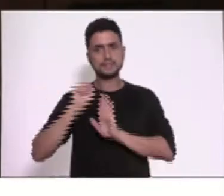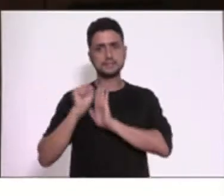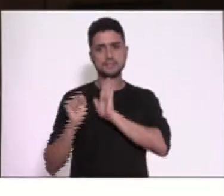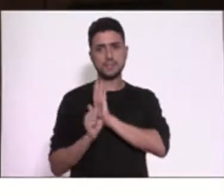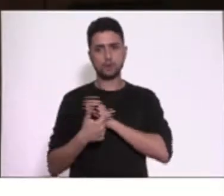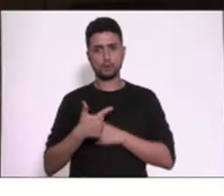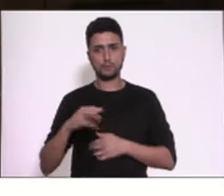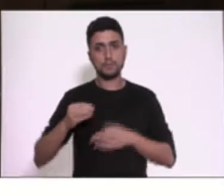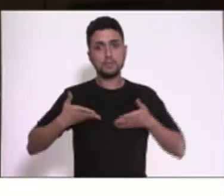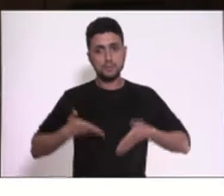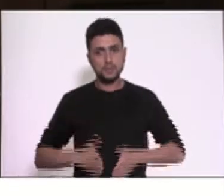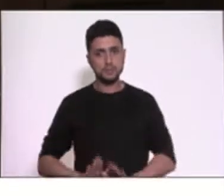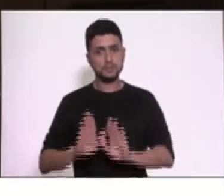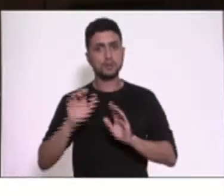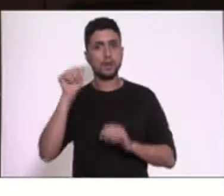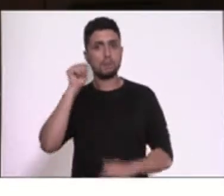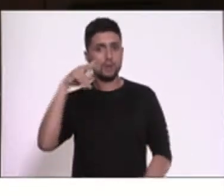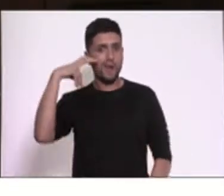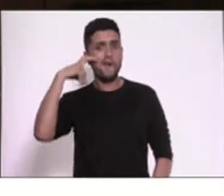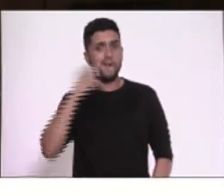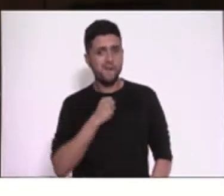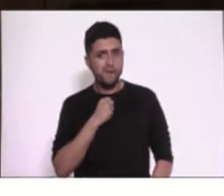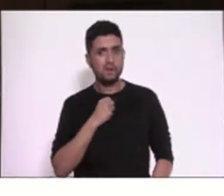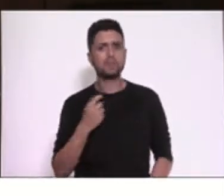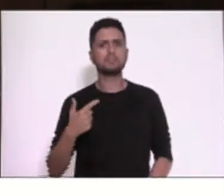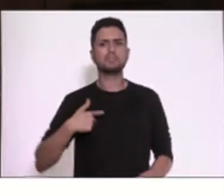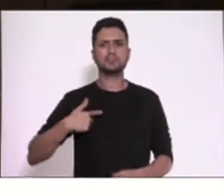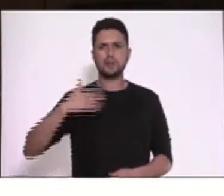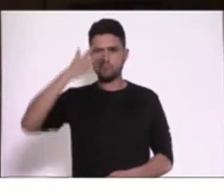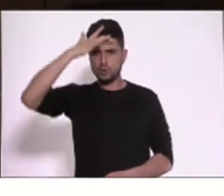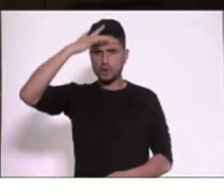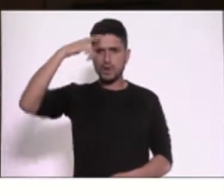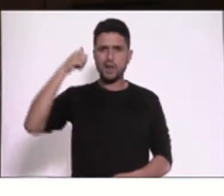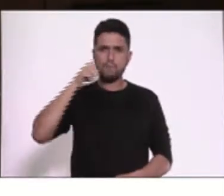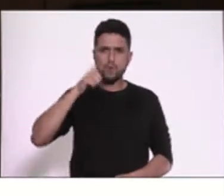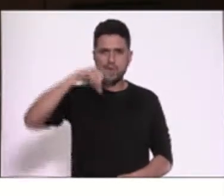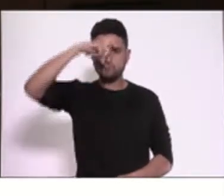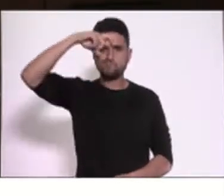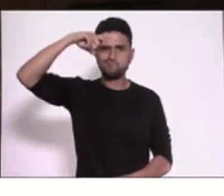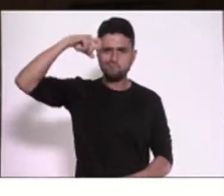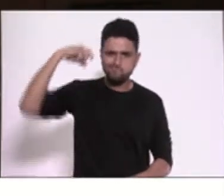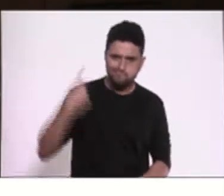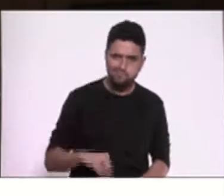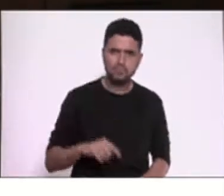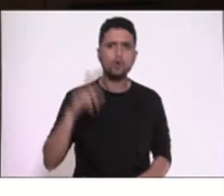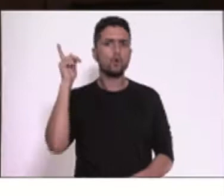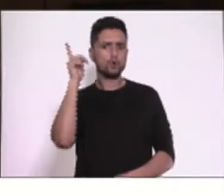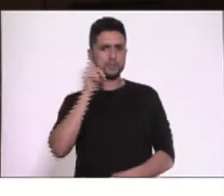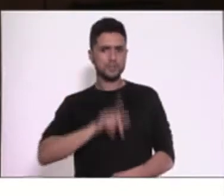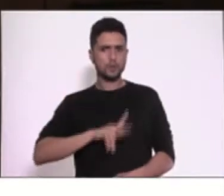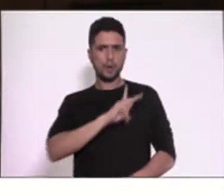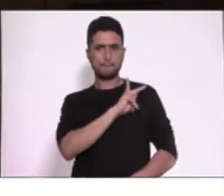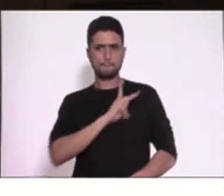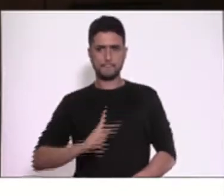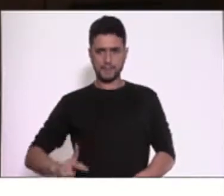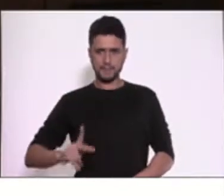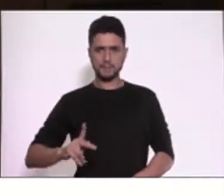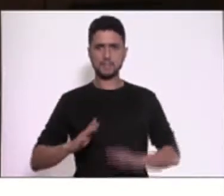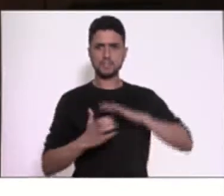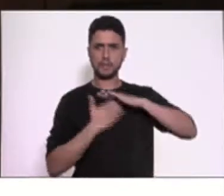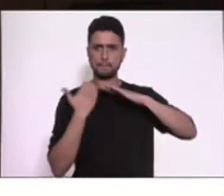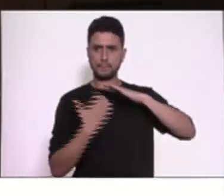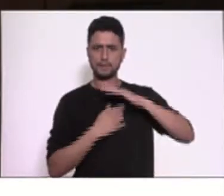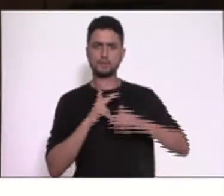filha bastarda e, com muito esforço, se tornou presidente da empresa do pai. Então, o racismo sempre foi muito debatido dentro